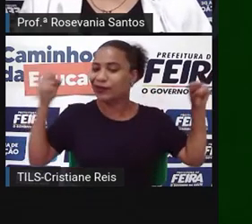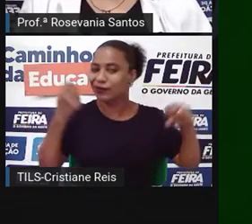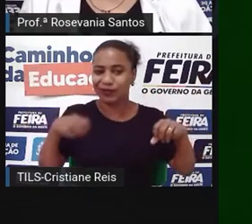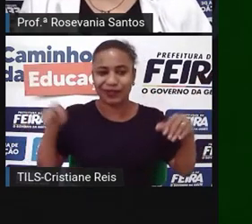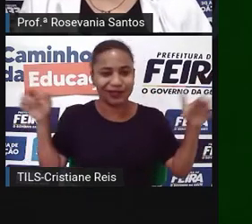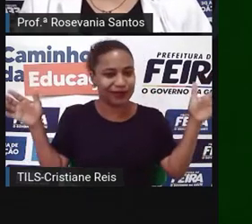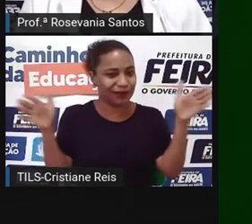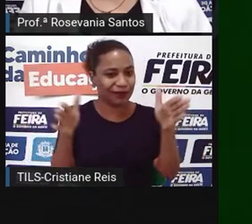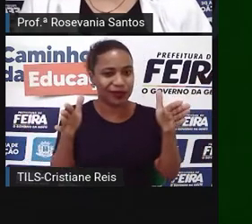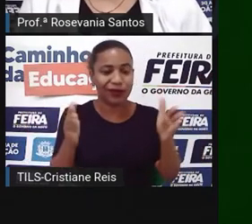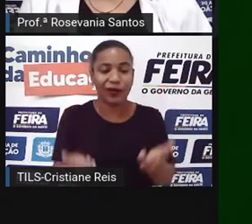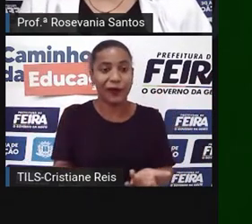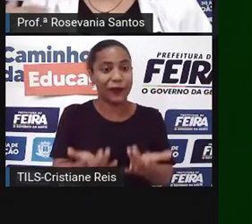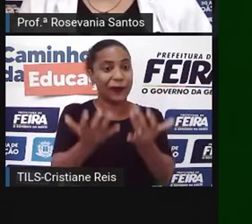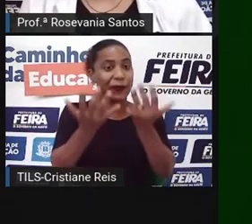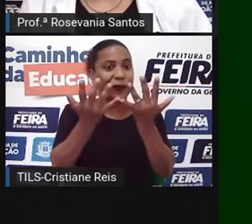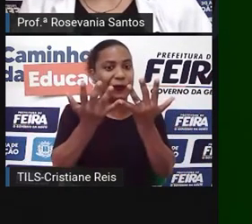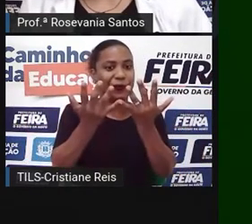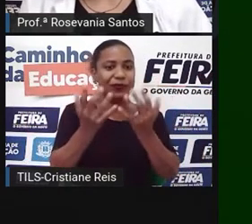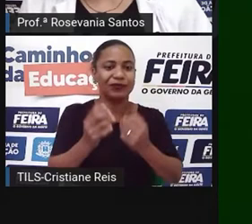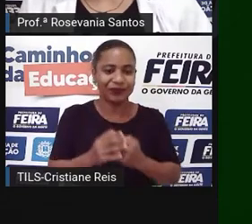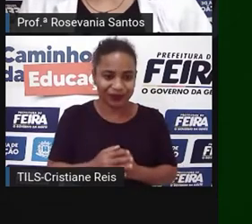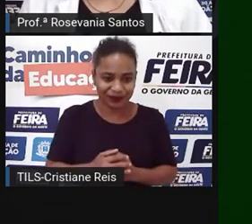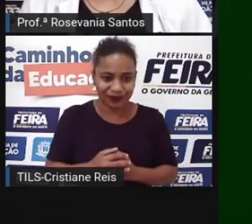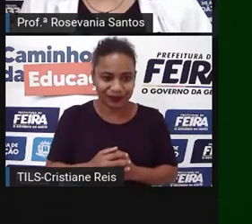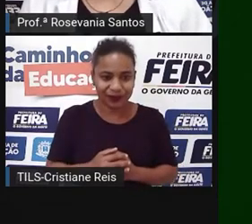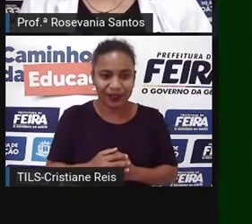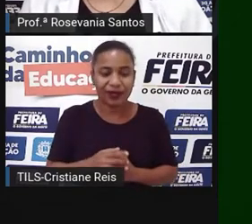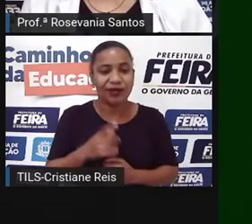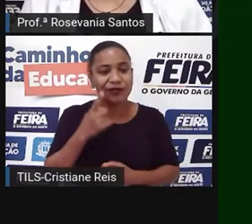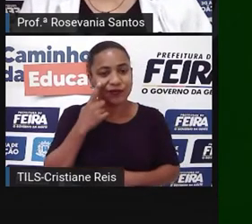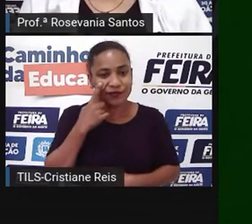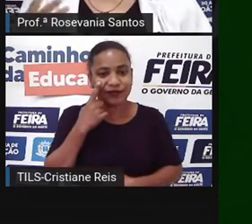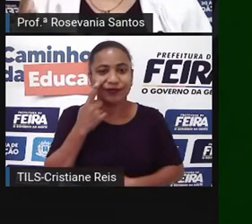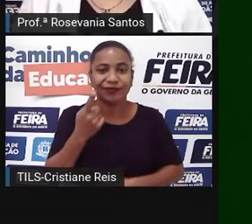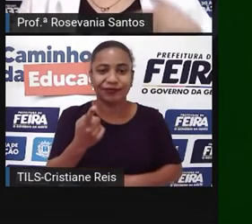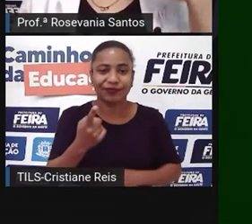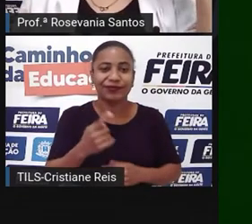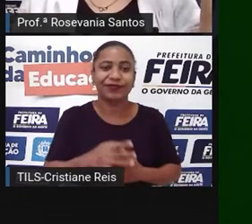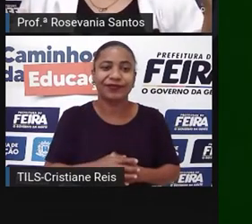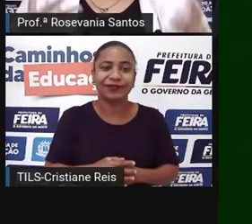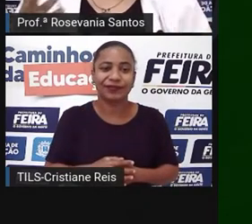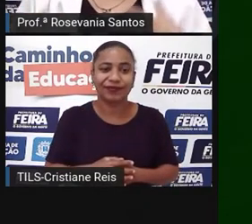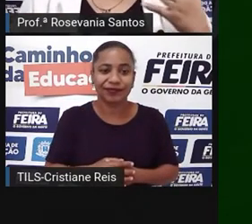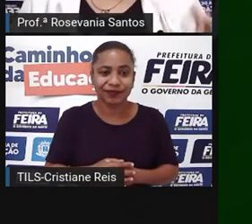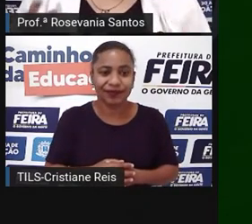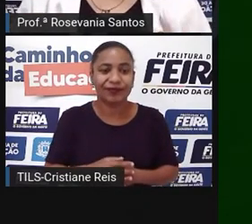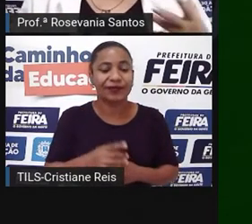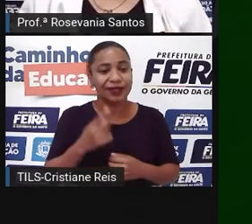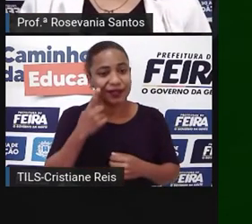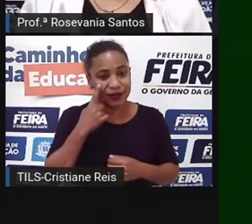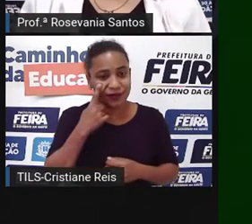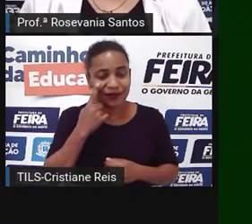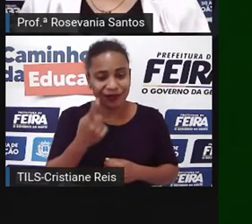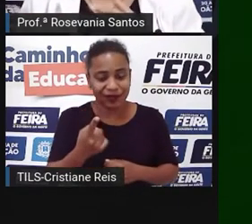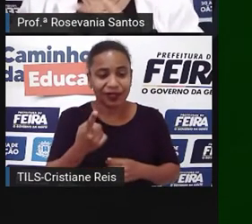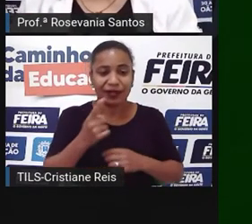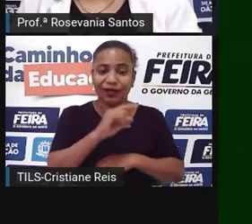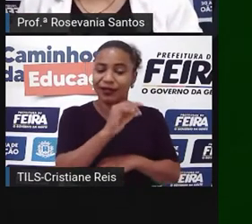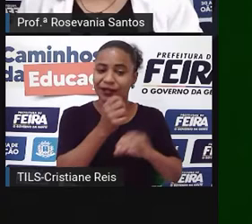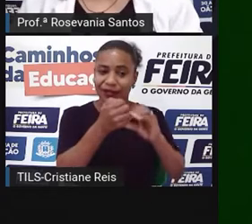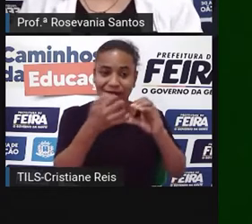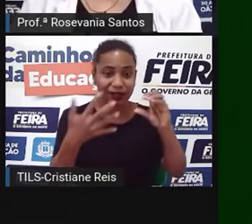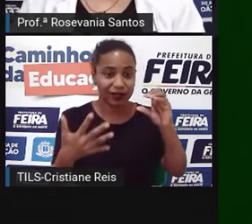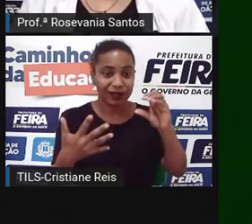grande característica aí. Só que tem a questão, né? De que você vai depender dos elementos naturais para